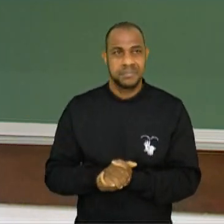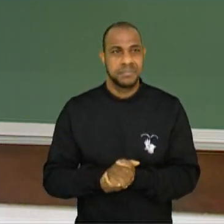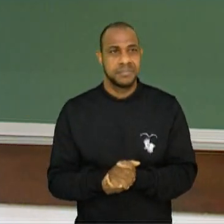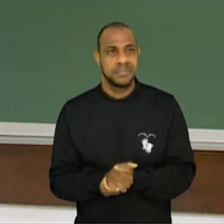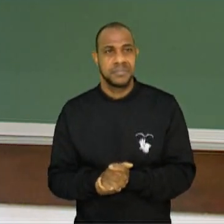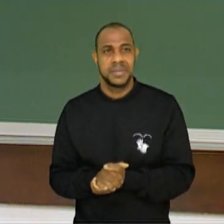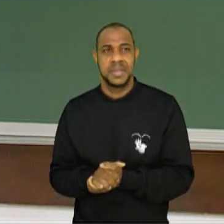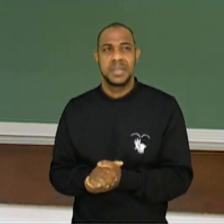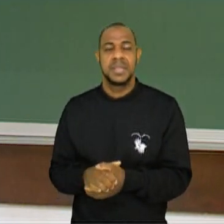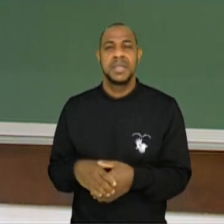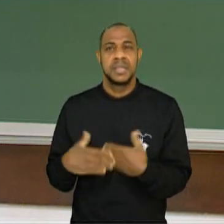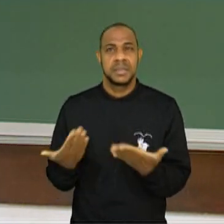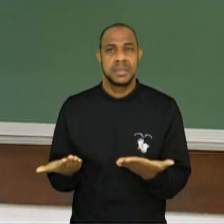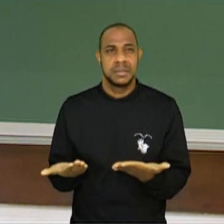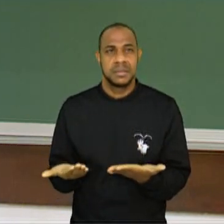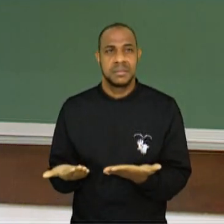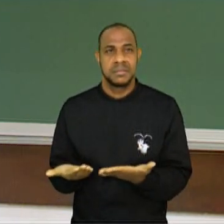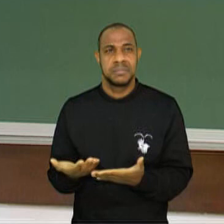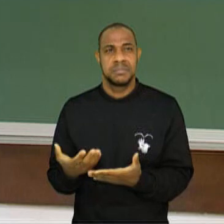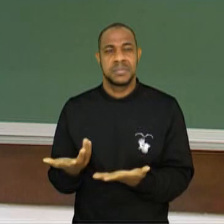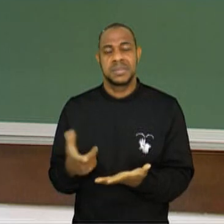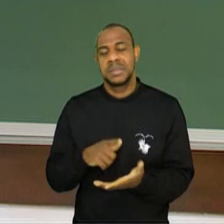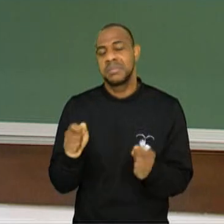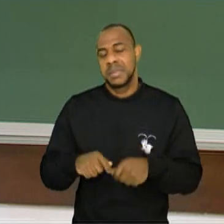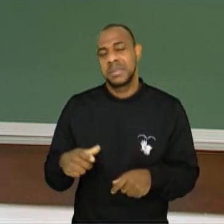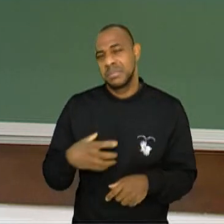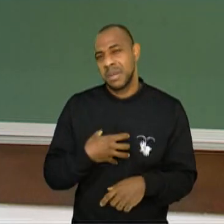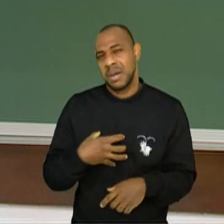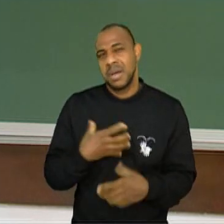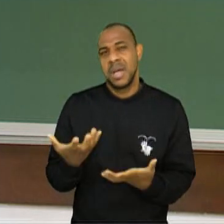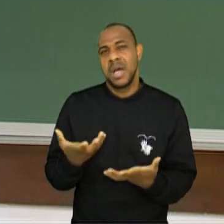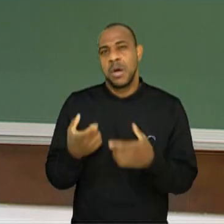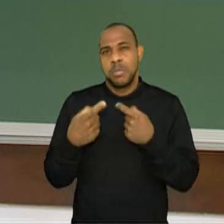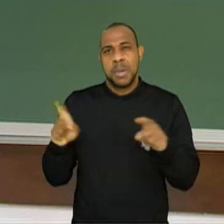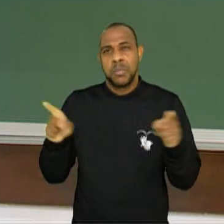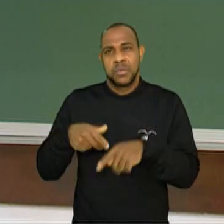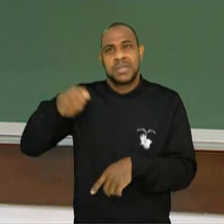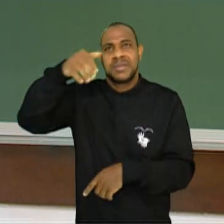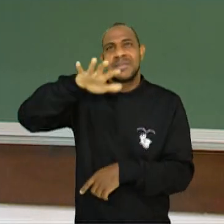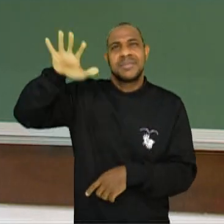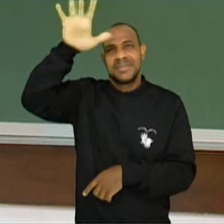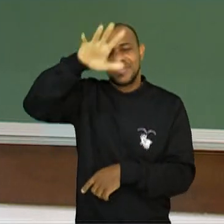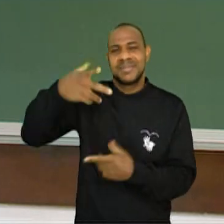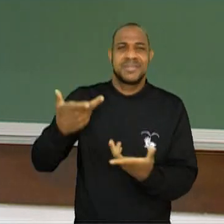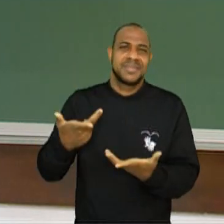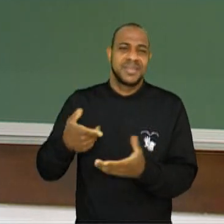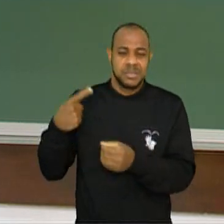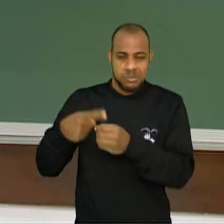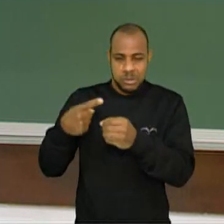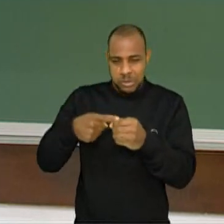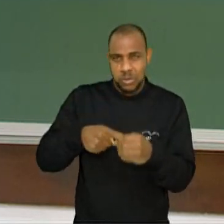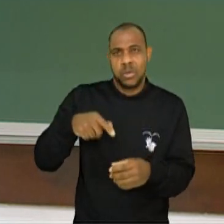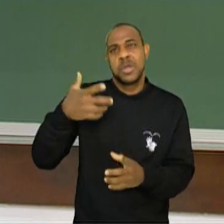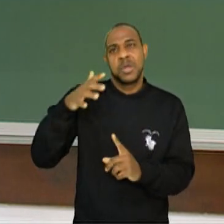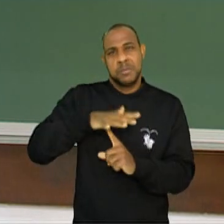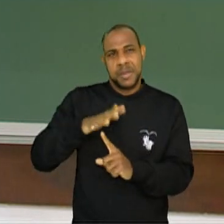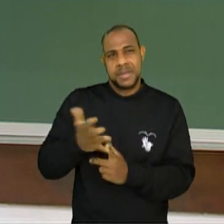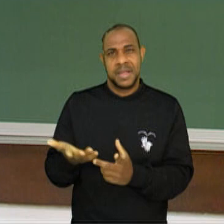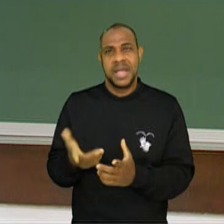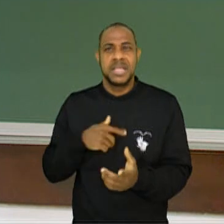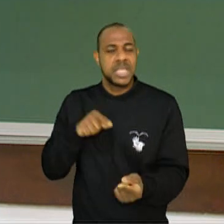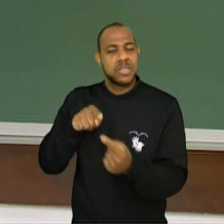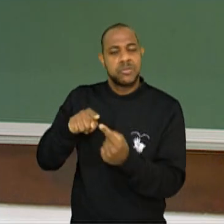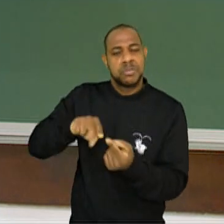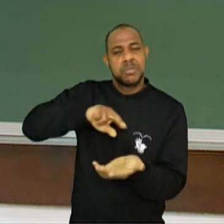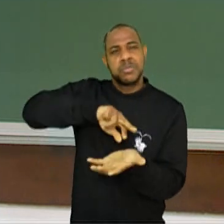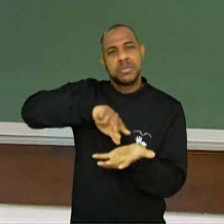caracteres regionais. Você tinha uma música nordestina, uma música gaúcha, uma música do interior do Paraná. Agora você tem um tipo de música que é consumido